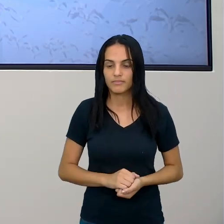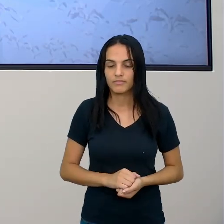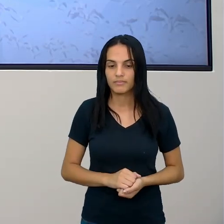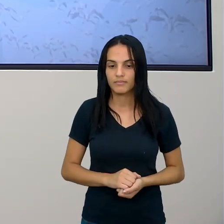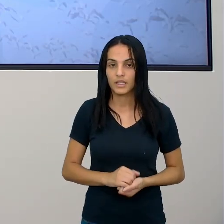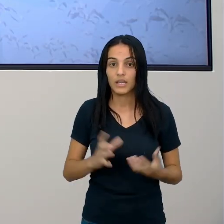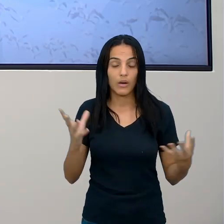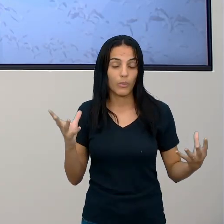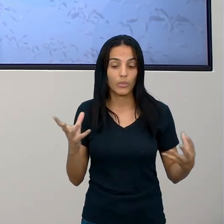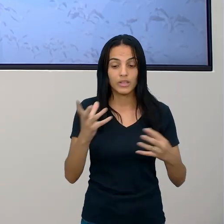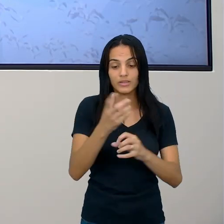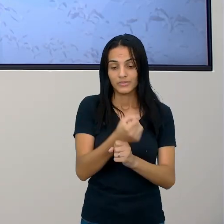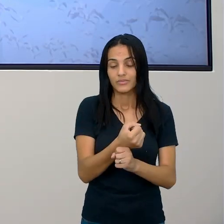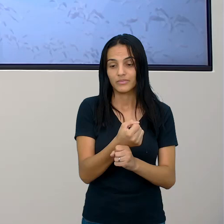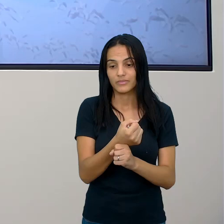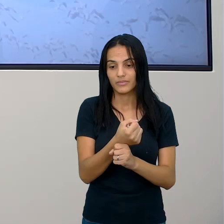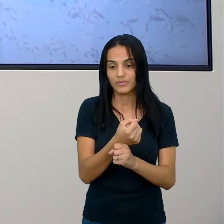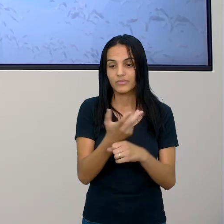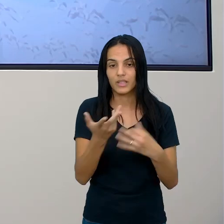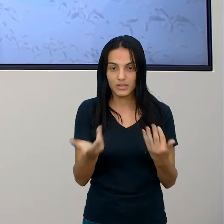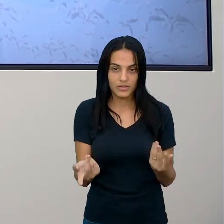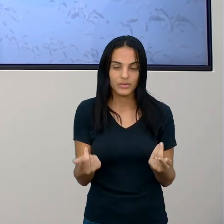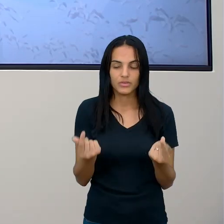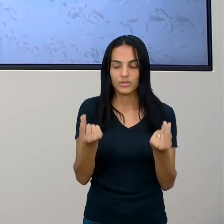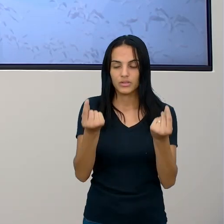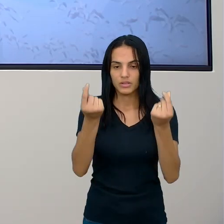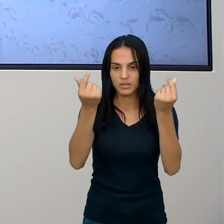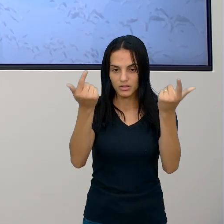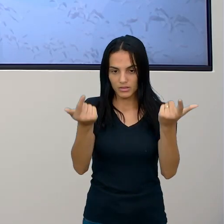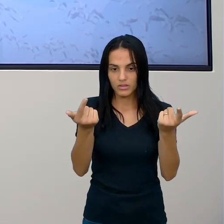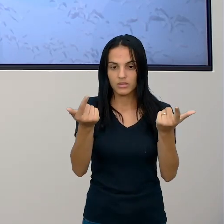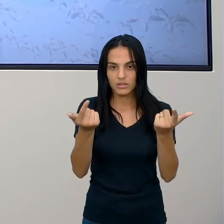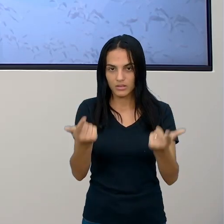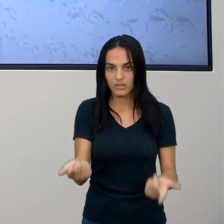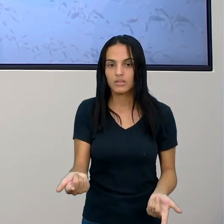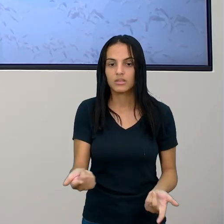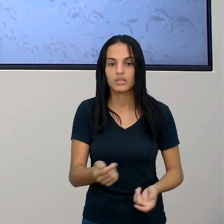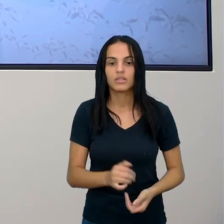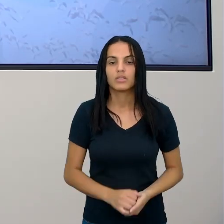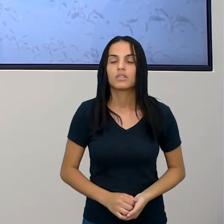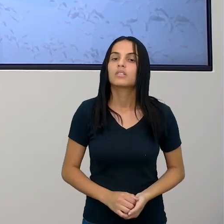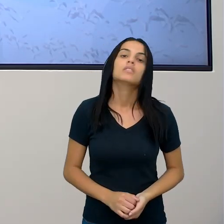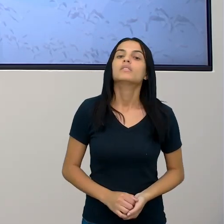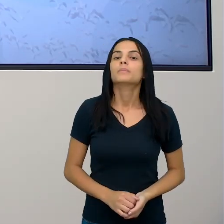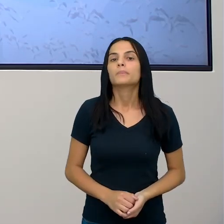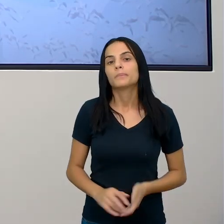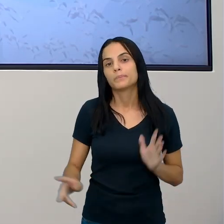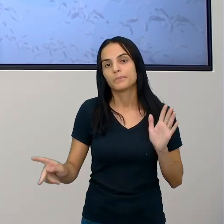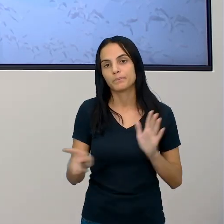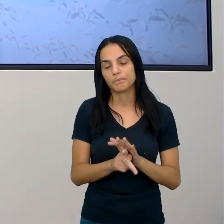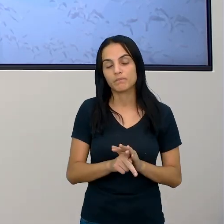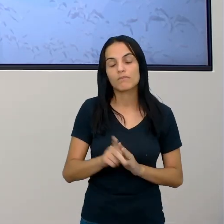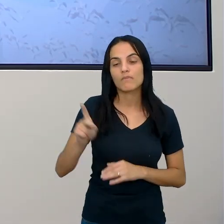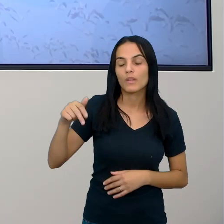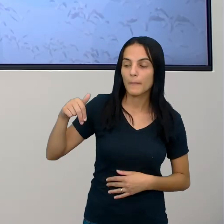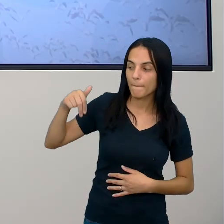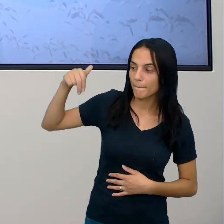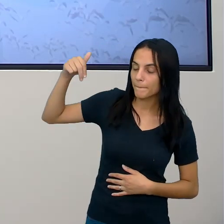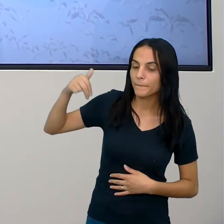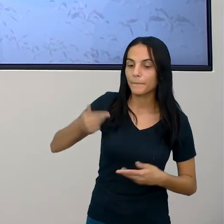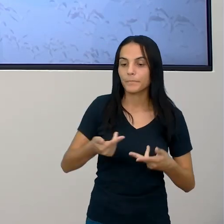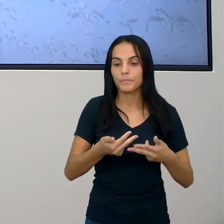da quantidade de riqueza que passou a fluir para o Nordeste em função de